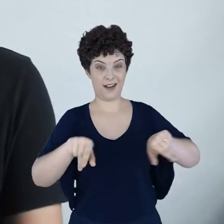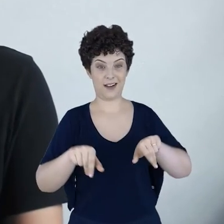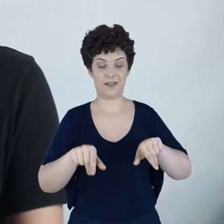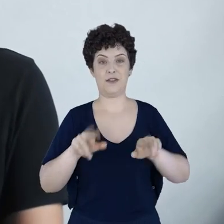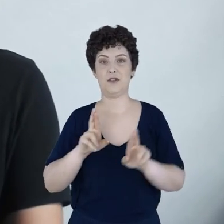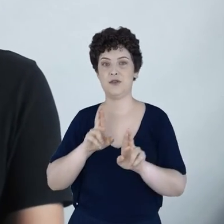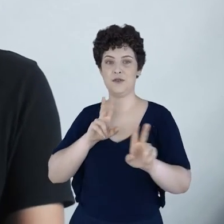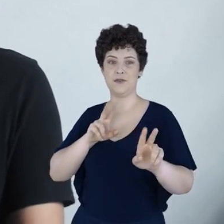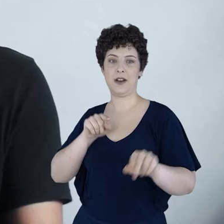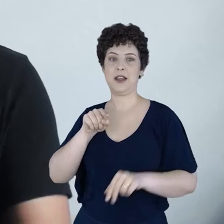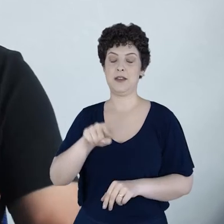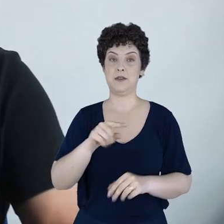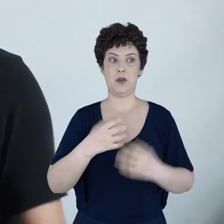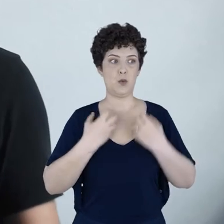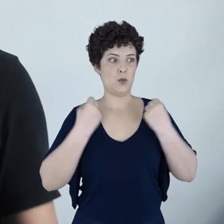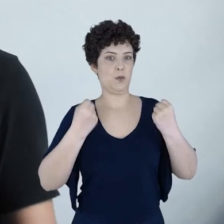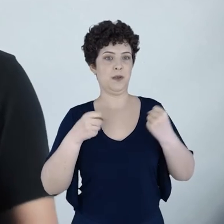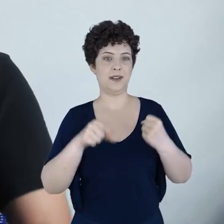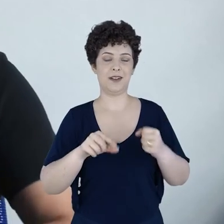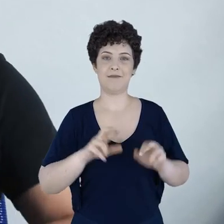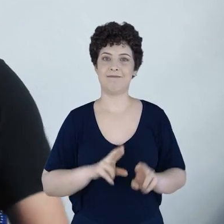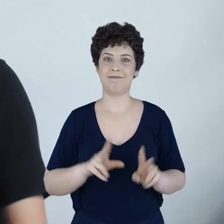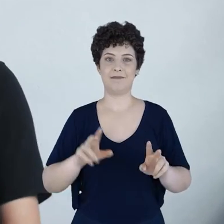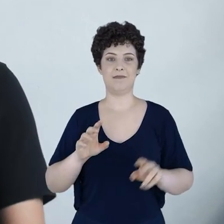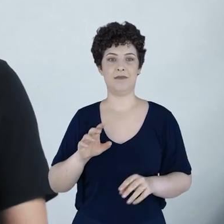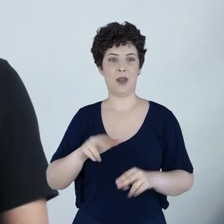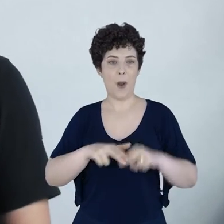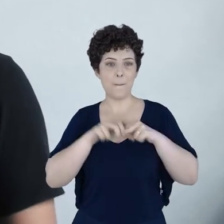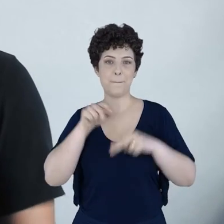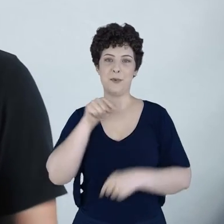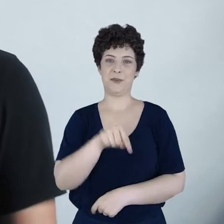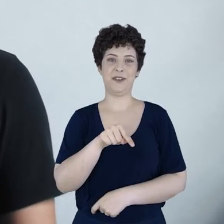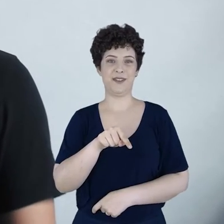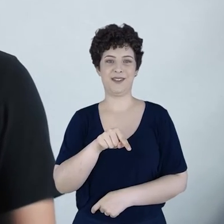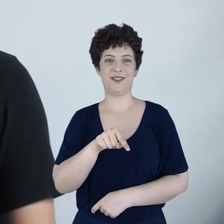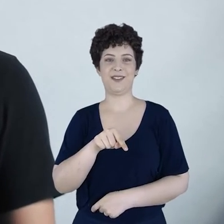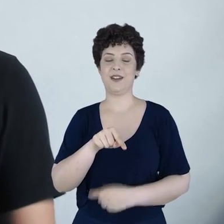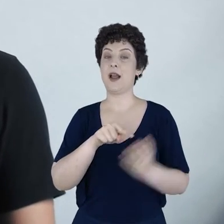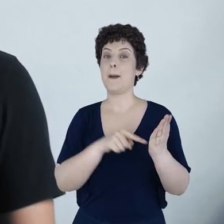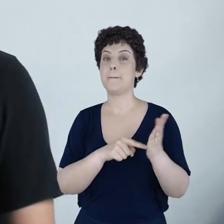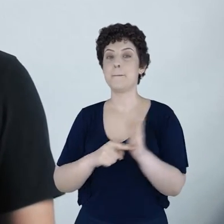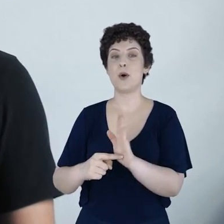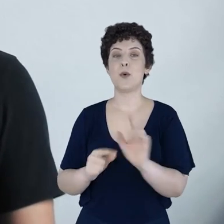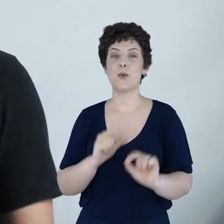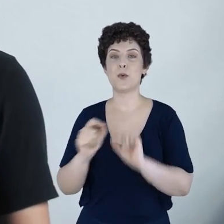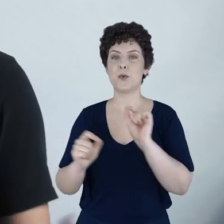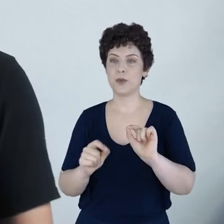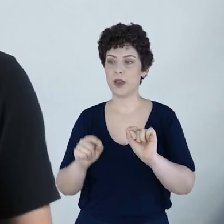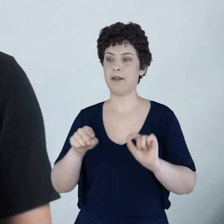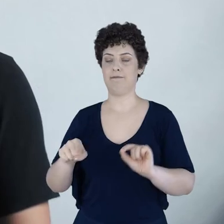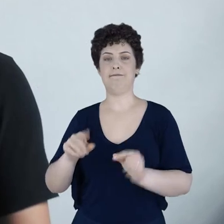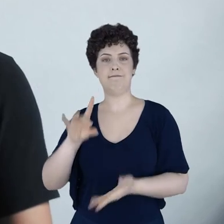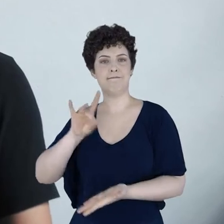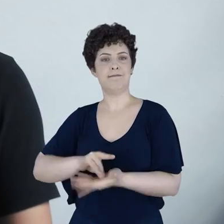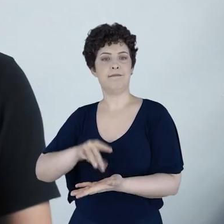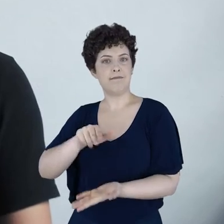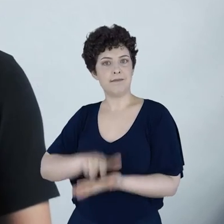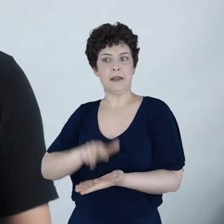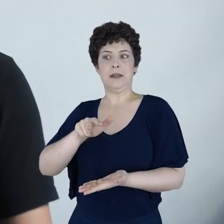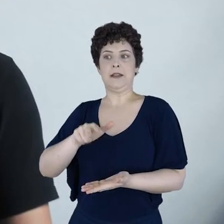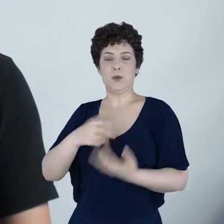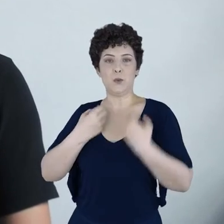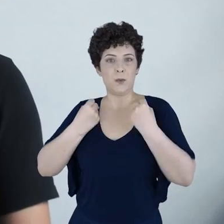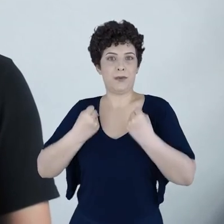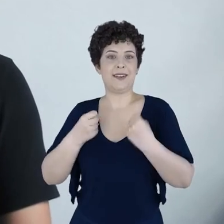vem outras coisas. E isso foi surpreendente. Eu acho que por si só isso aponta a radicalidade, a